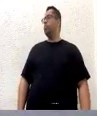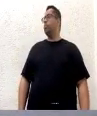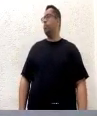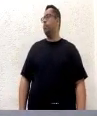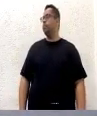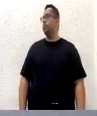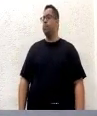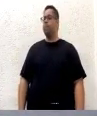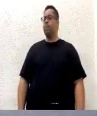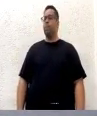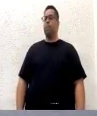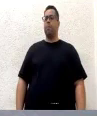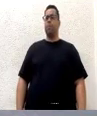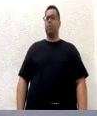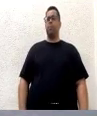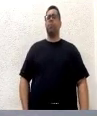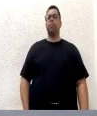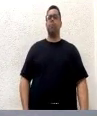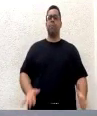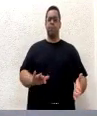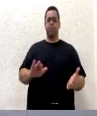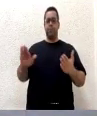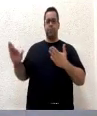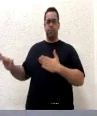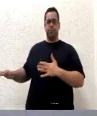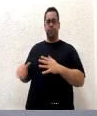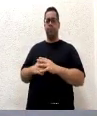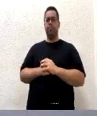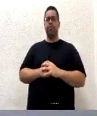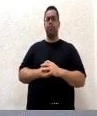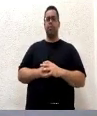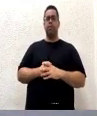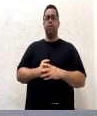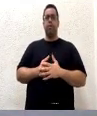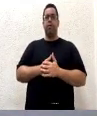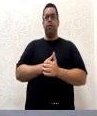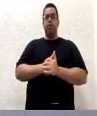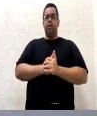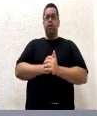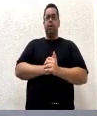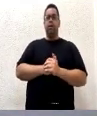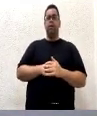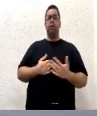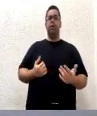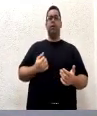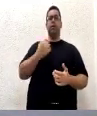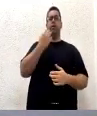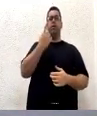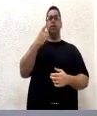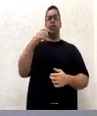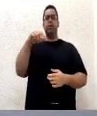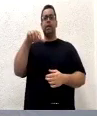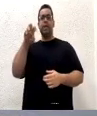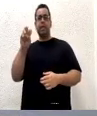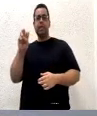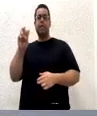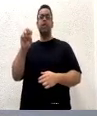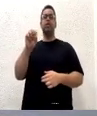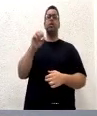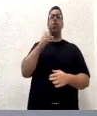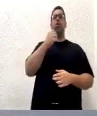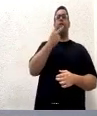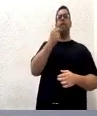Então, na verdade, assim, acho que a gente vai ter um parâmetro um pouquinho melhor daqui 15, 20 dias, né? Porque depois de todo